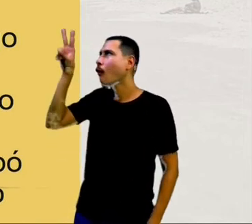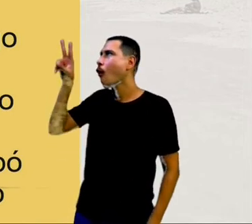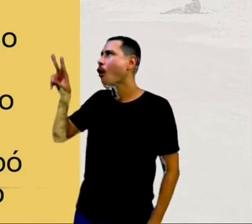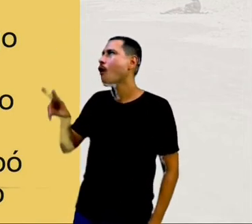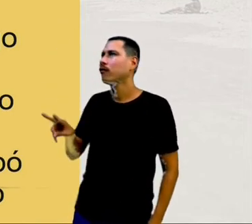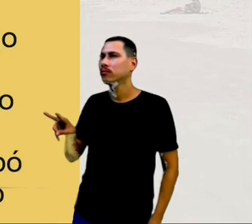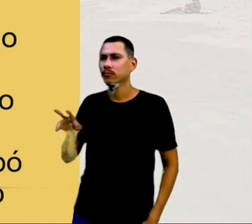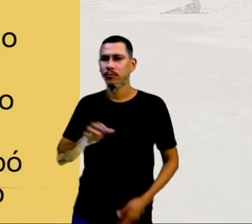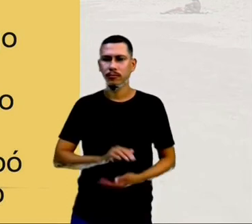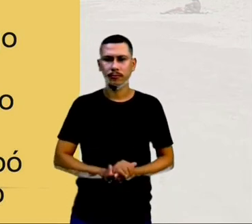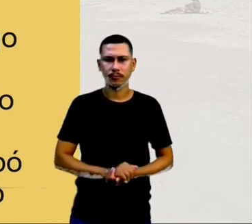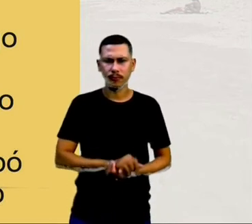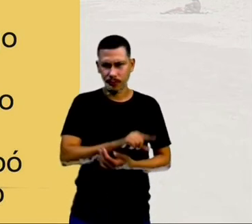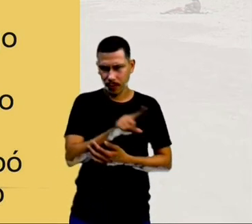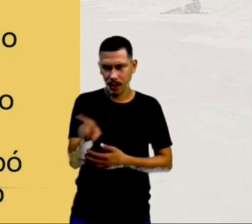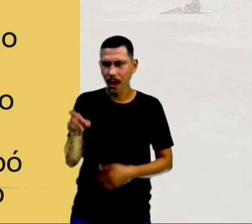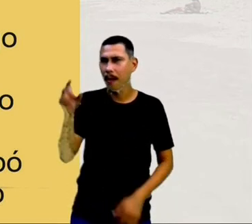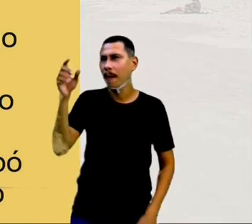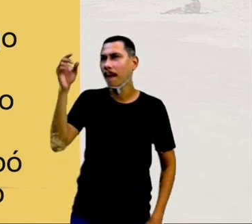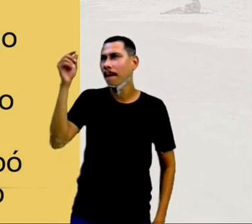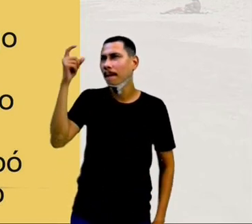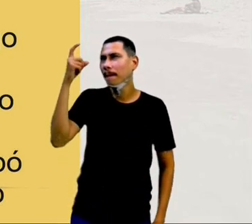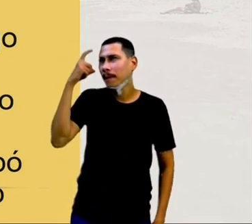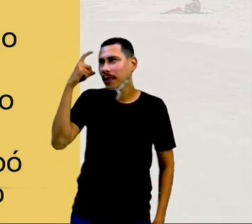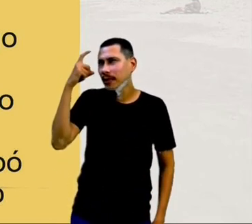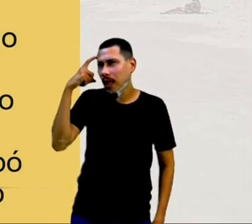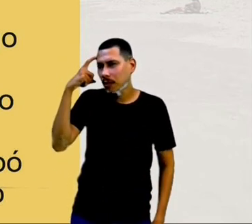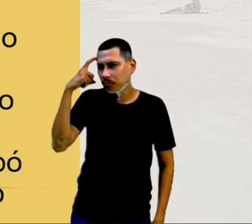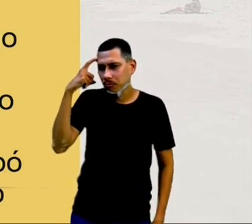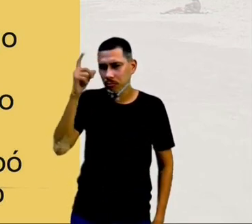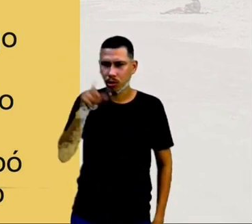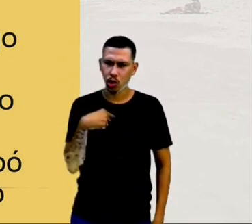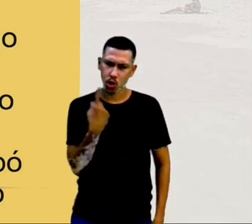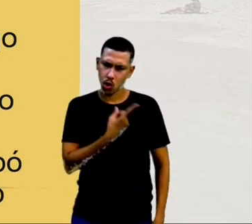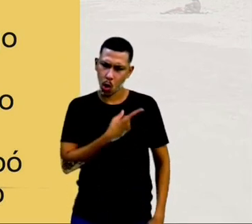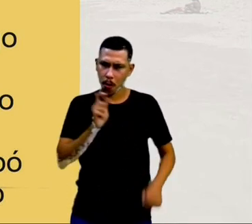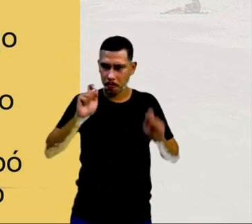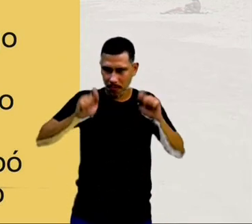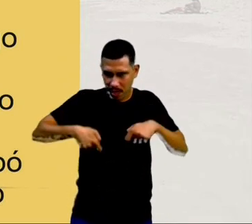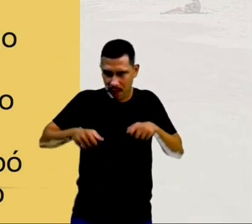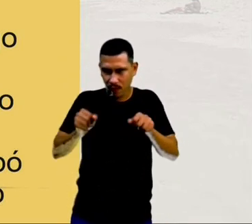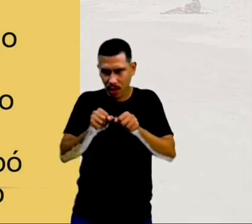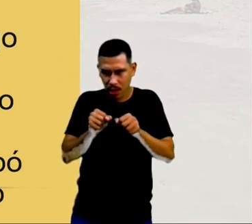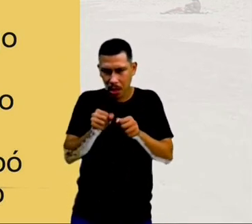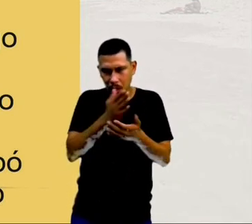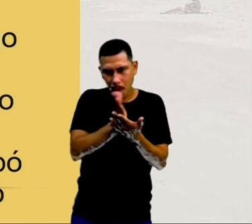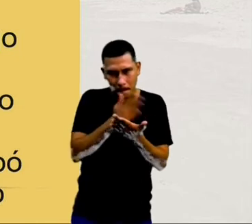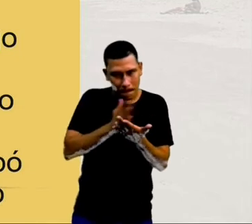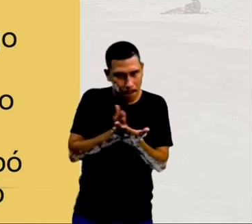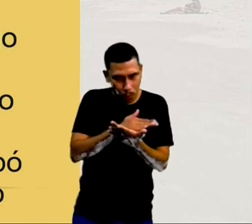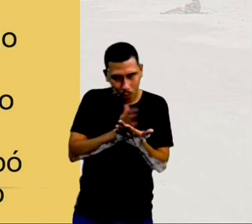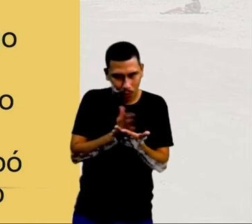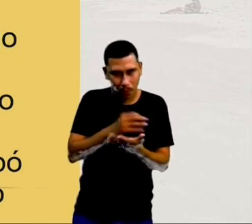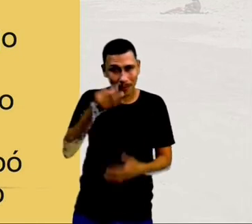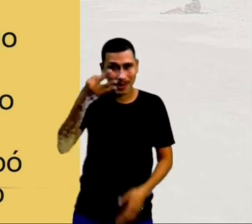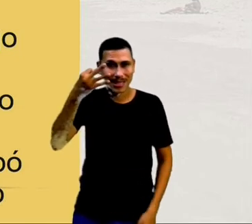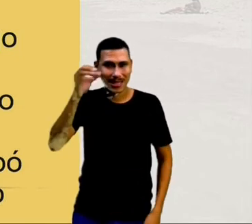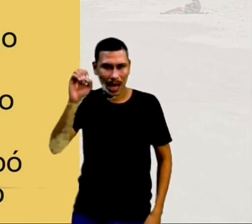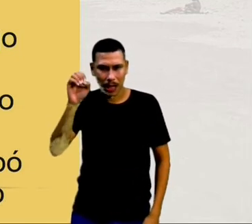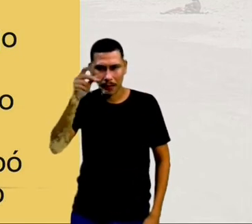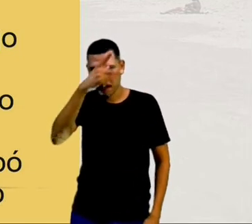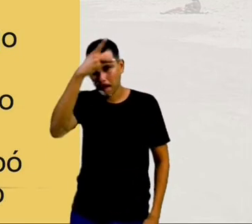Mas imagine que ao invés de servir 10 pessoas, a gente queira fazer um bolo para servir 30